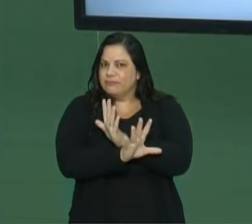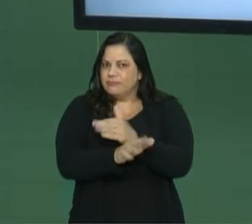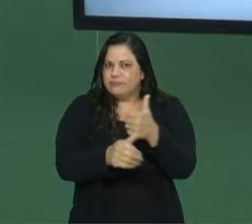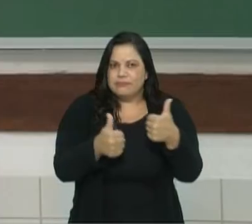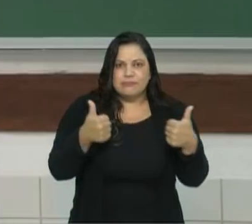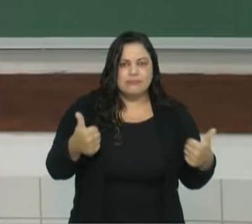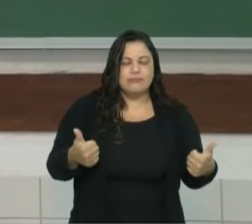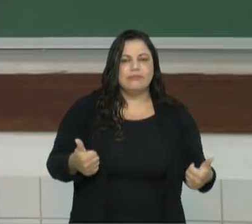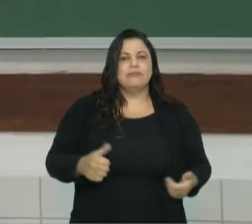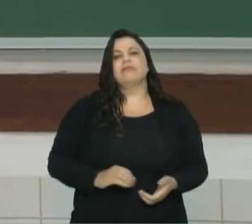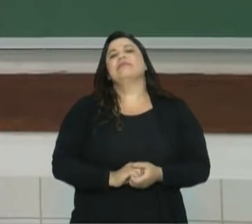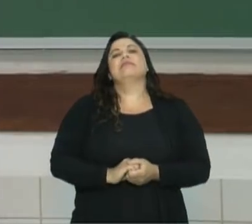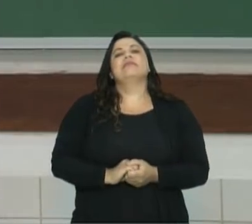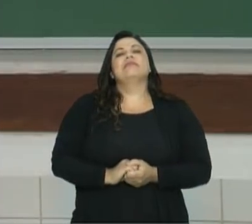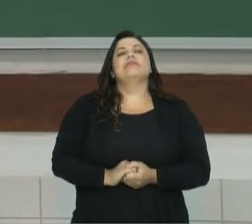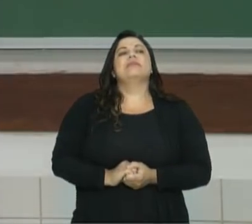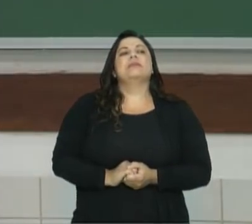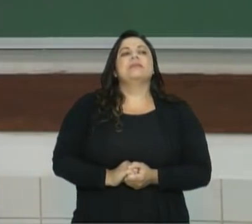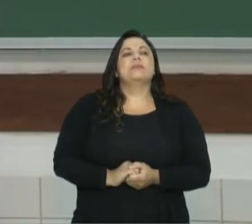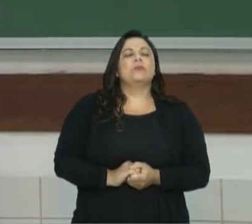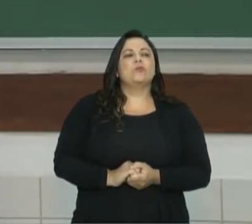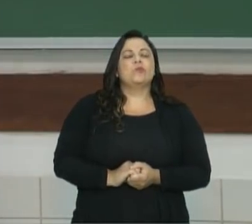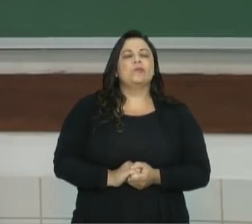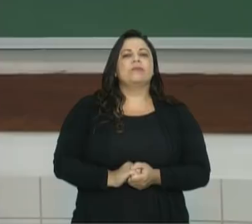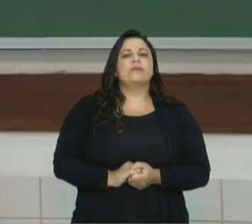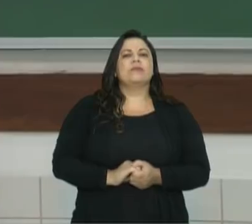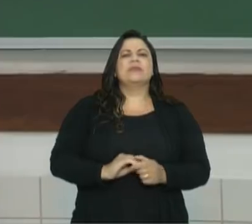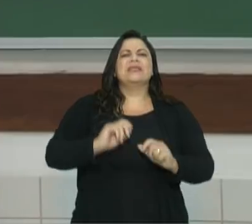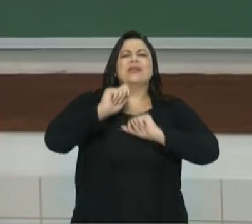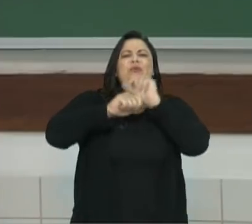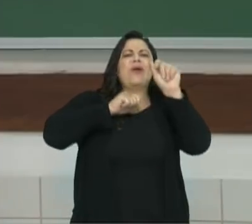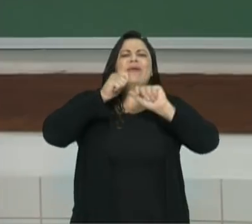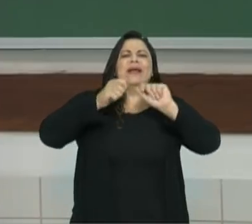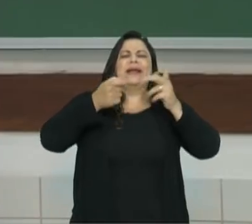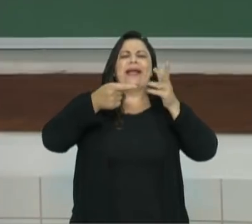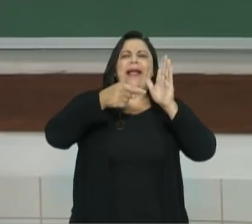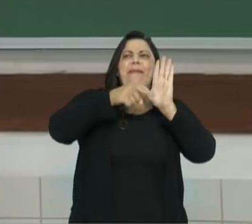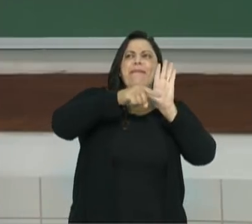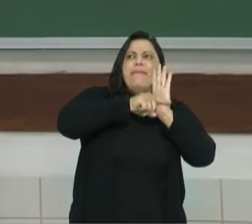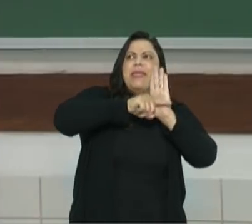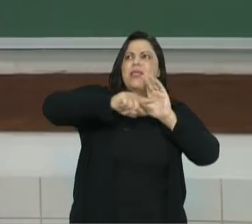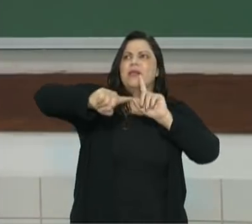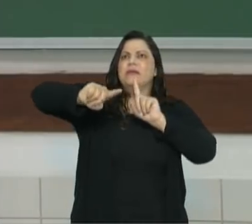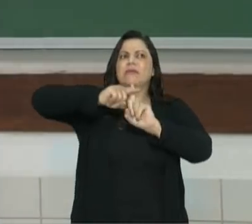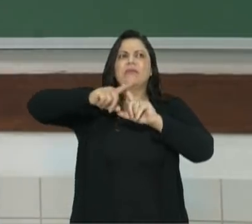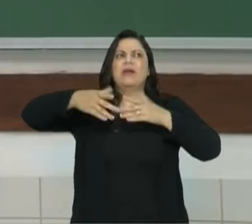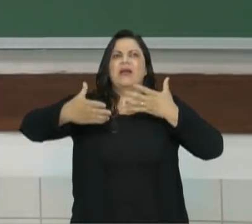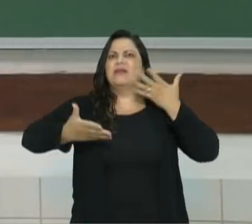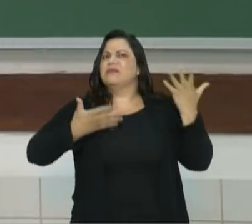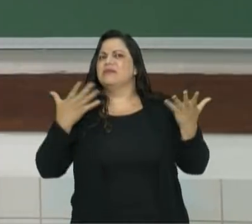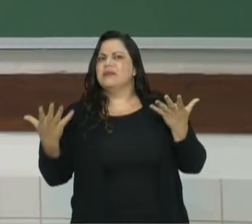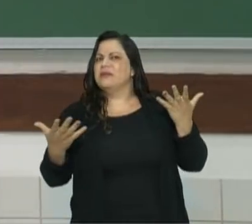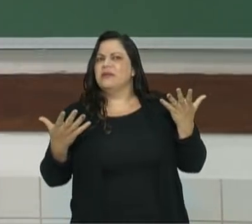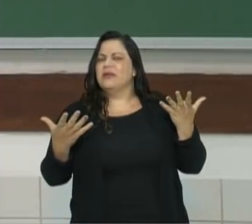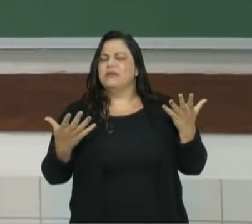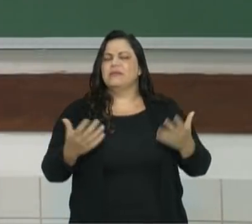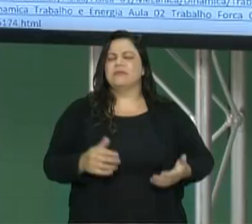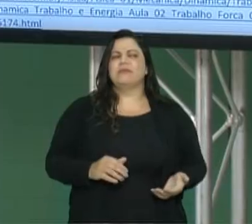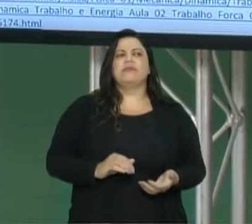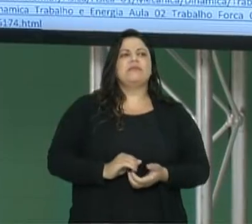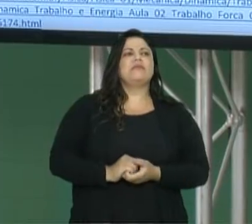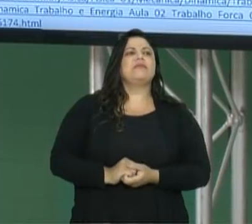Aí, a questão do sinal que a gente conversou. Muito simples. Como essa é uma força para cima e ela é positiva,